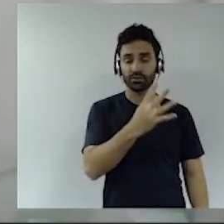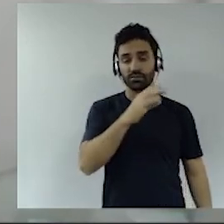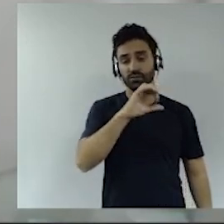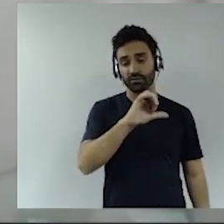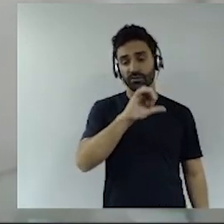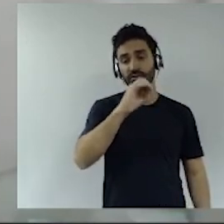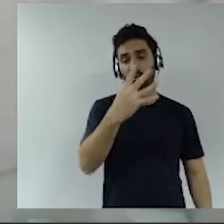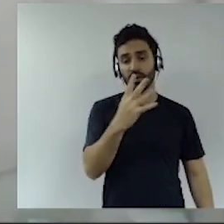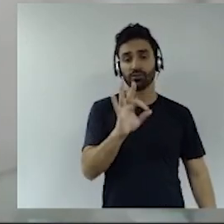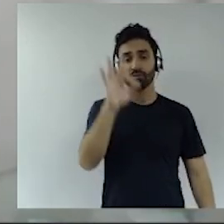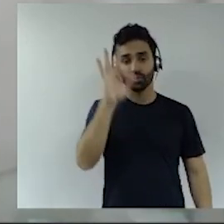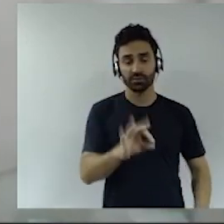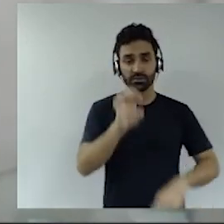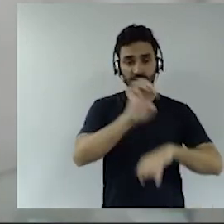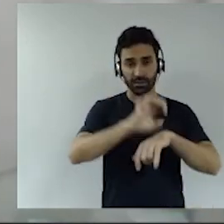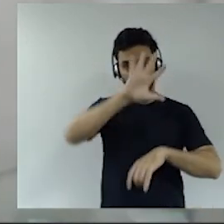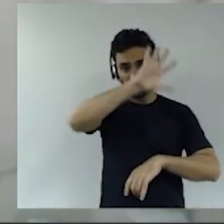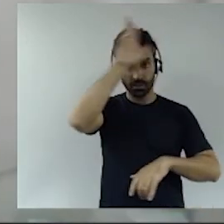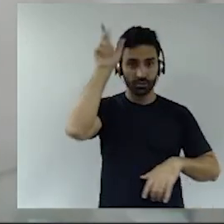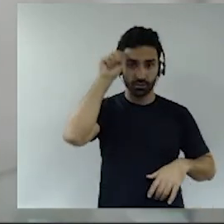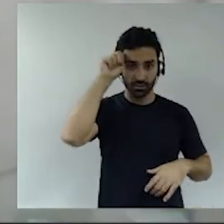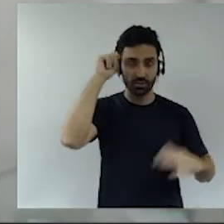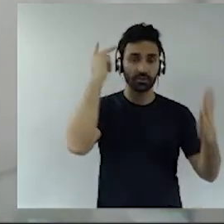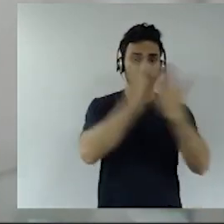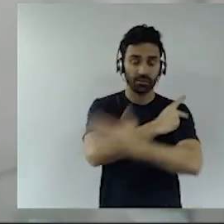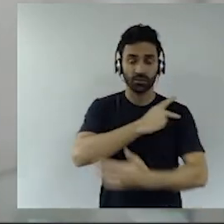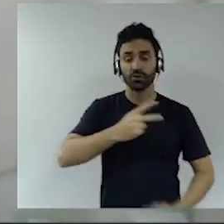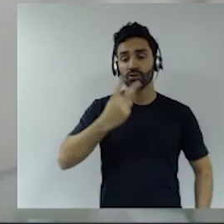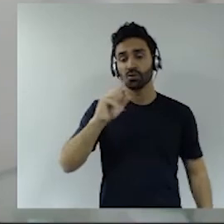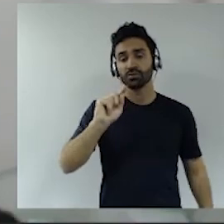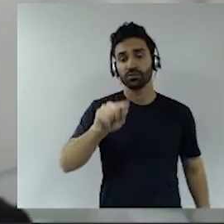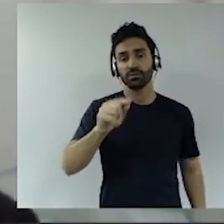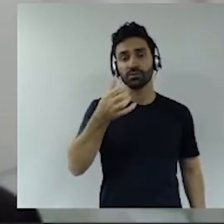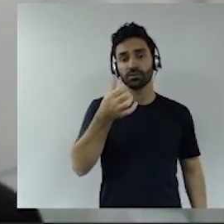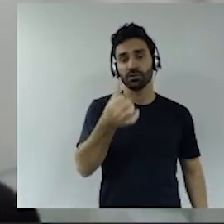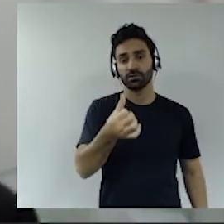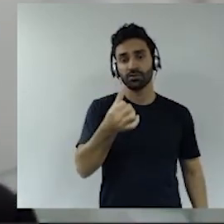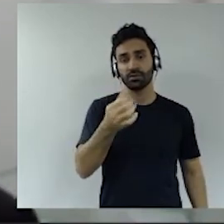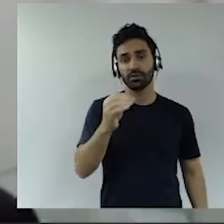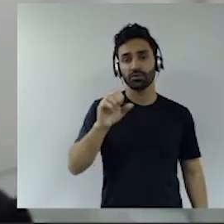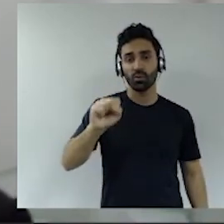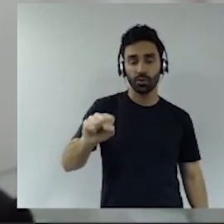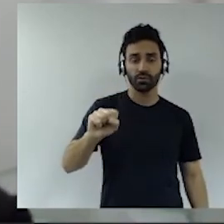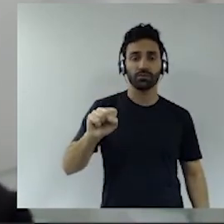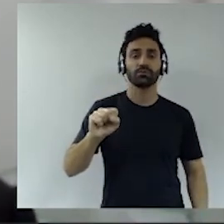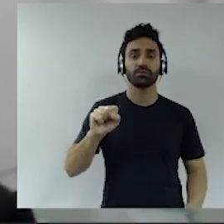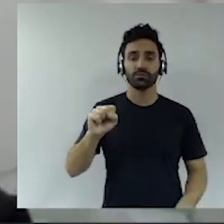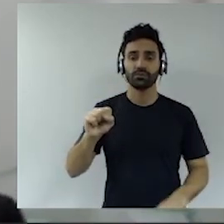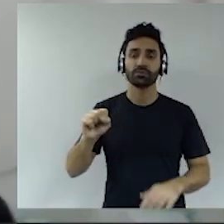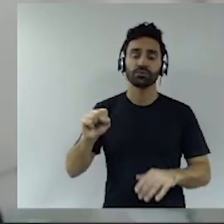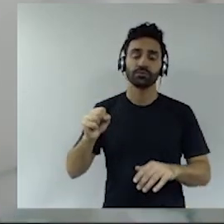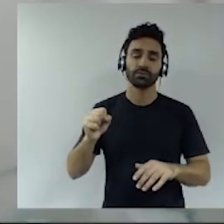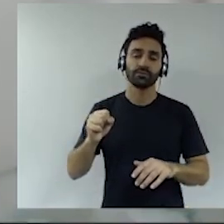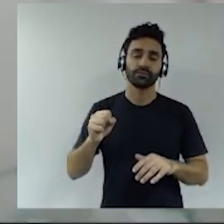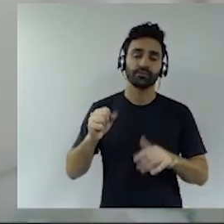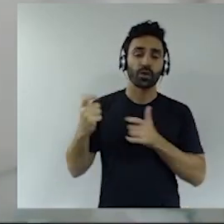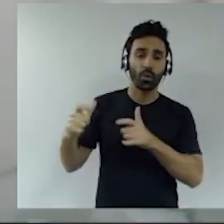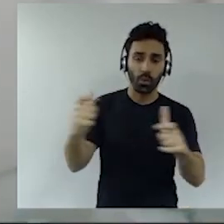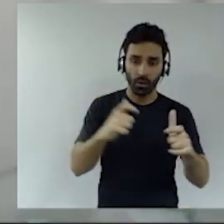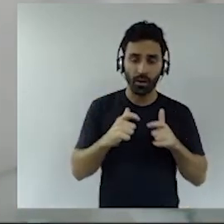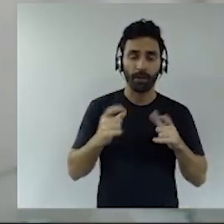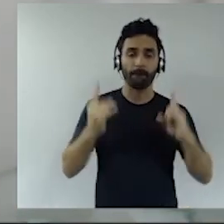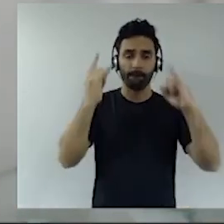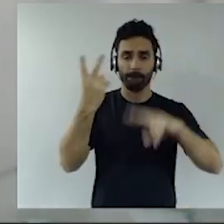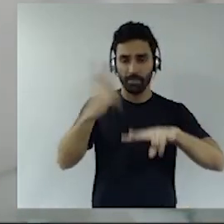494% no estado do Amazonas, por exemplo. São 2.608 estabelecimentos. E temos mais